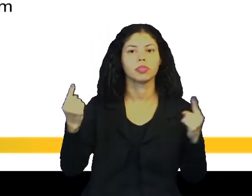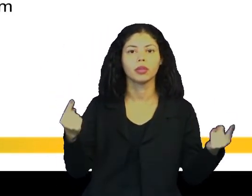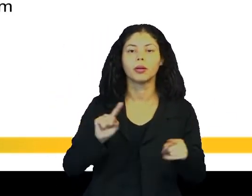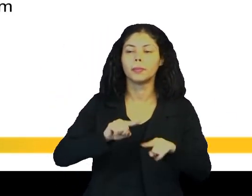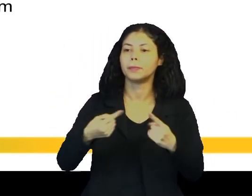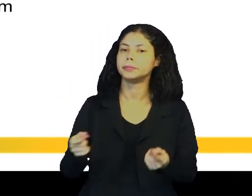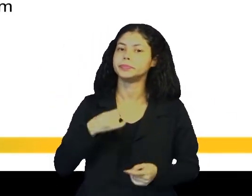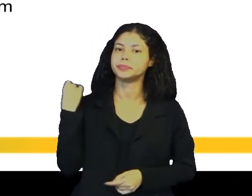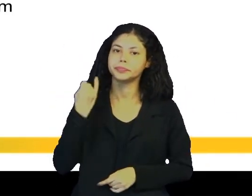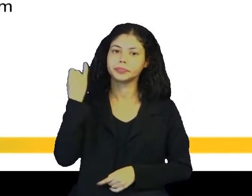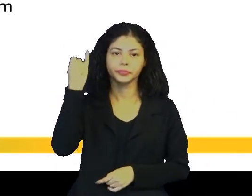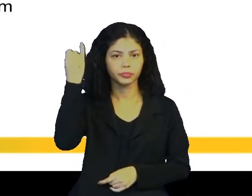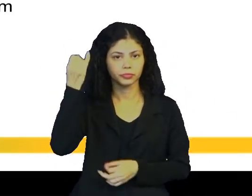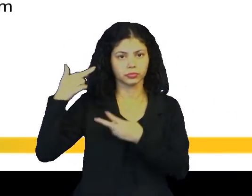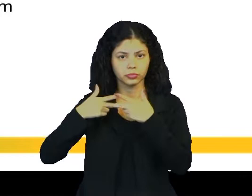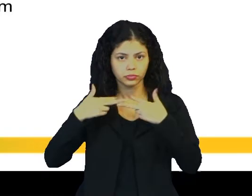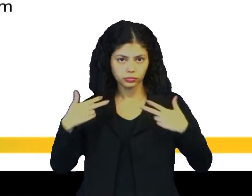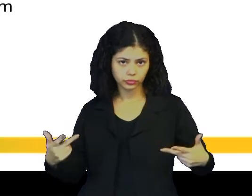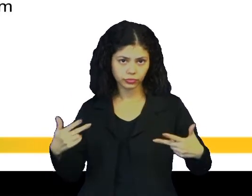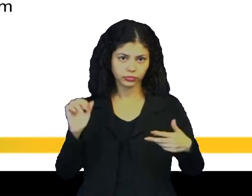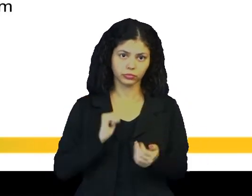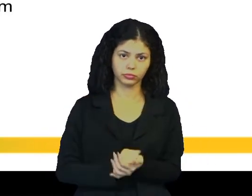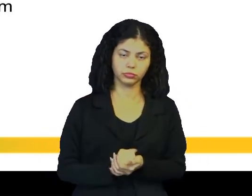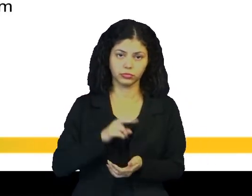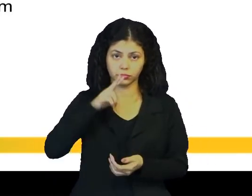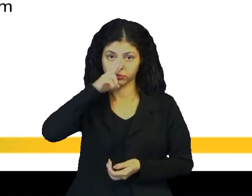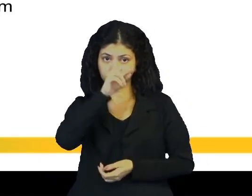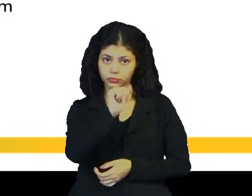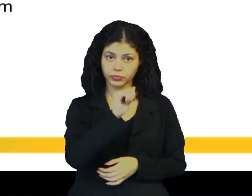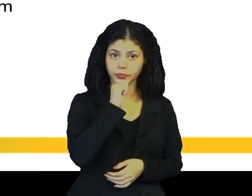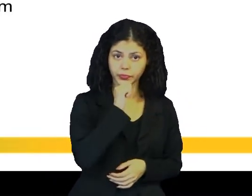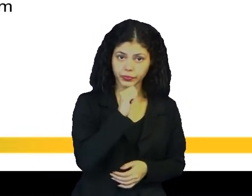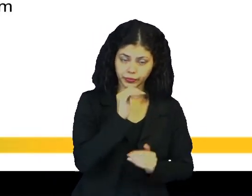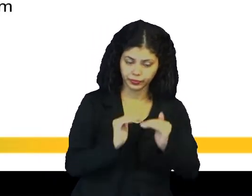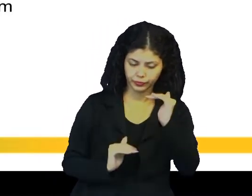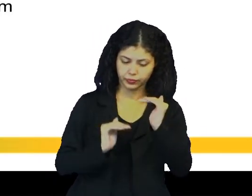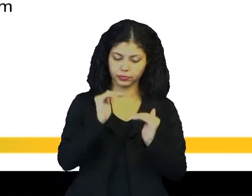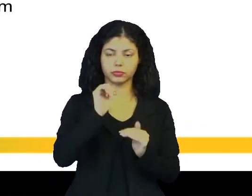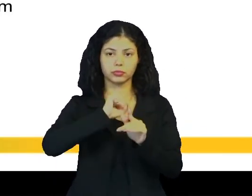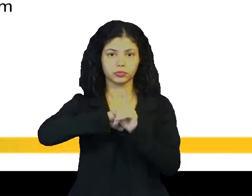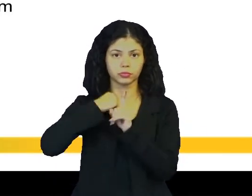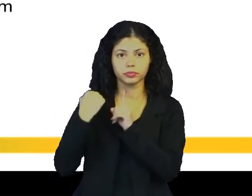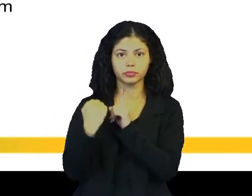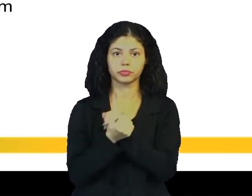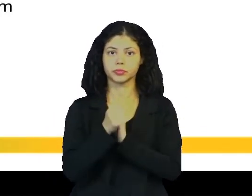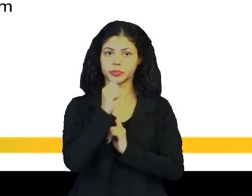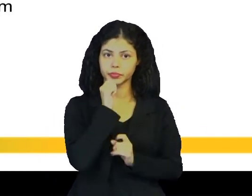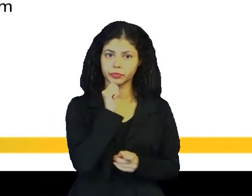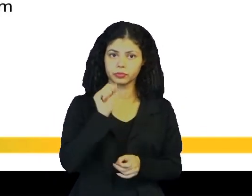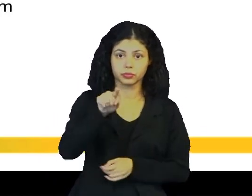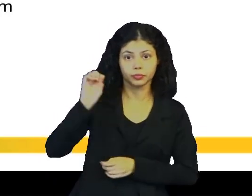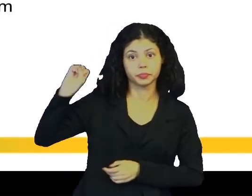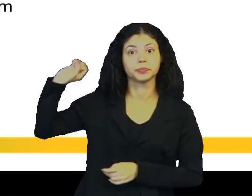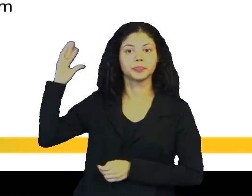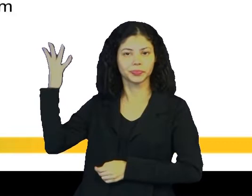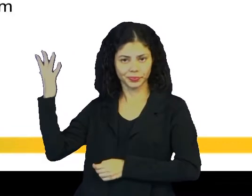e sim a importância do objeto, o poder e o nível social, né? Então, nesse caso